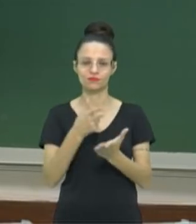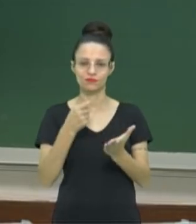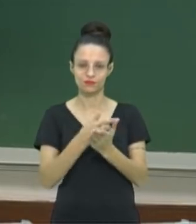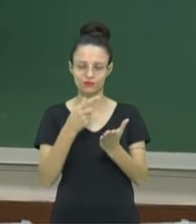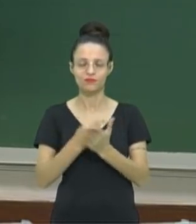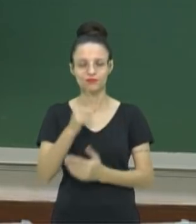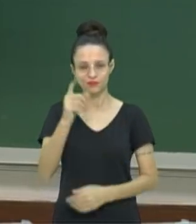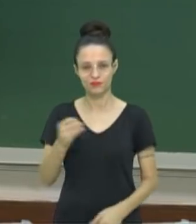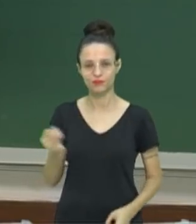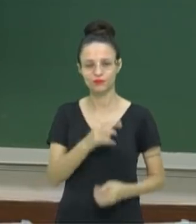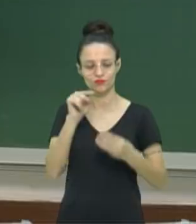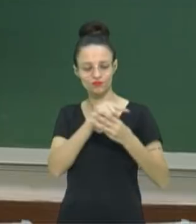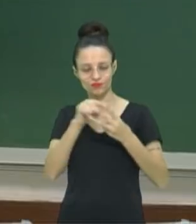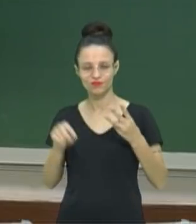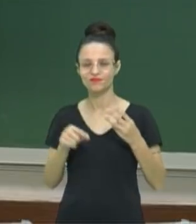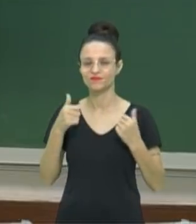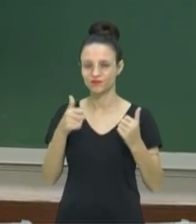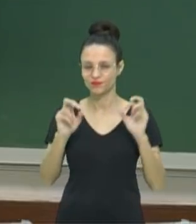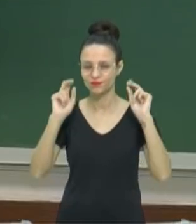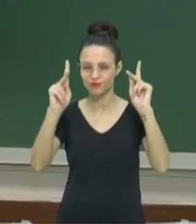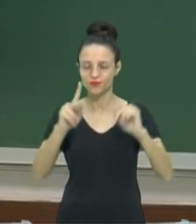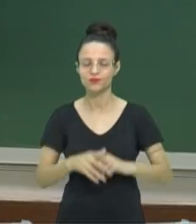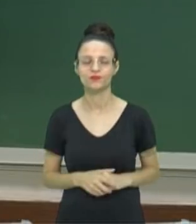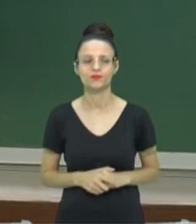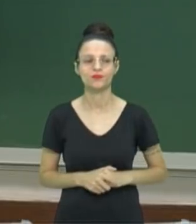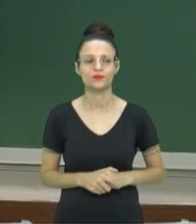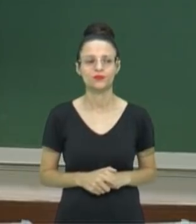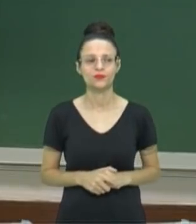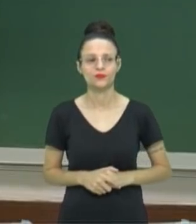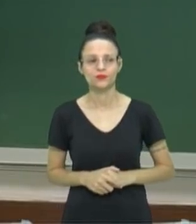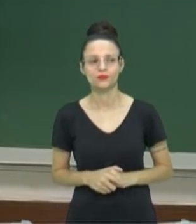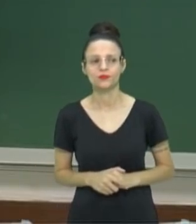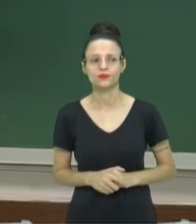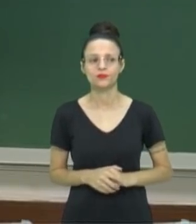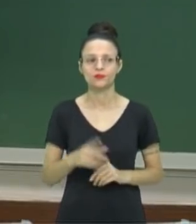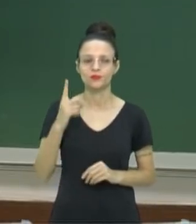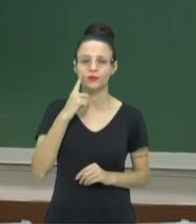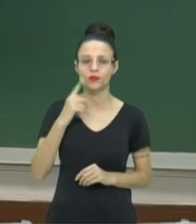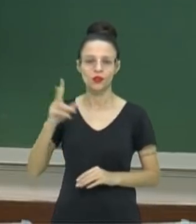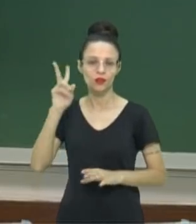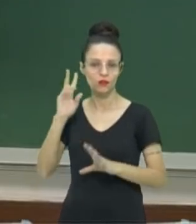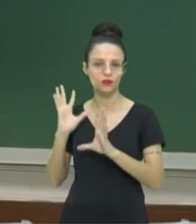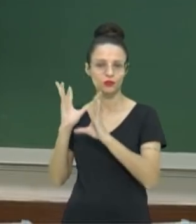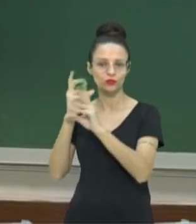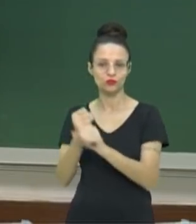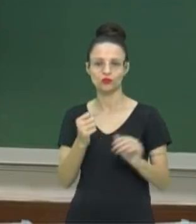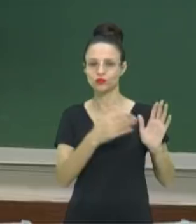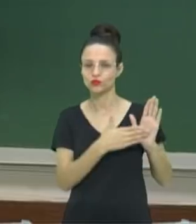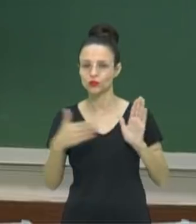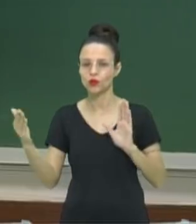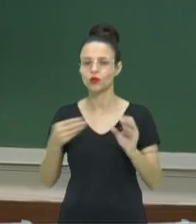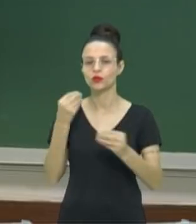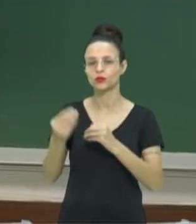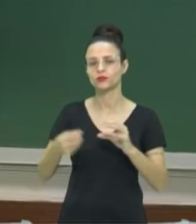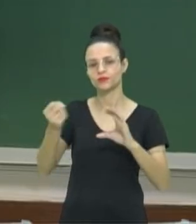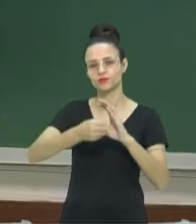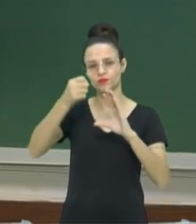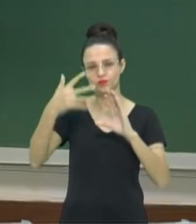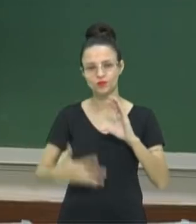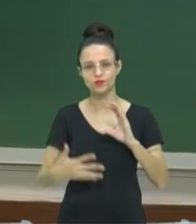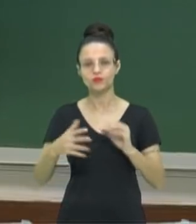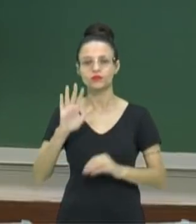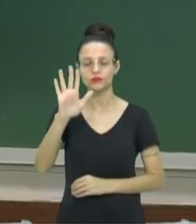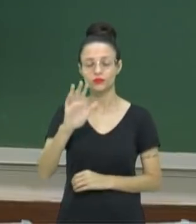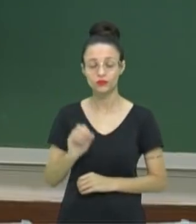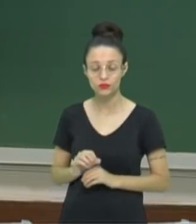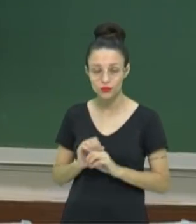consumir. É importante ter isso sempre em mente, certo? Então, ali, vamos pegar um pouquinho do histórico, né, das características. Claro